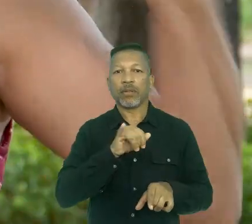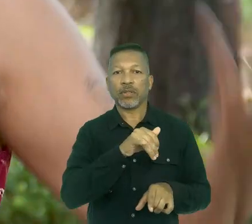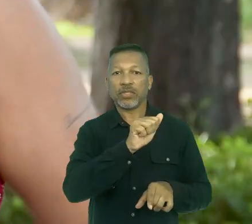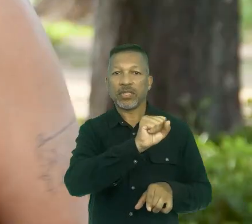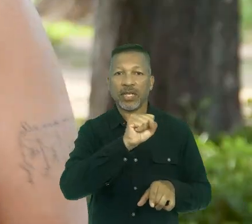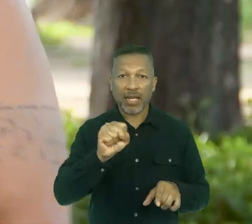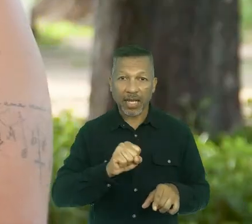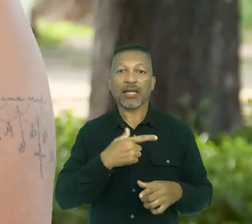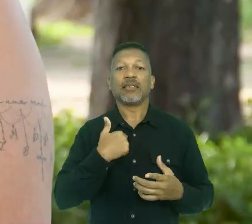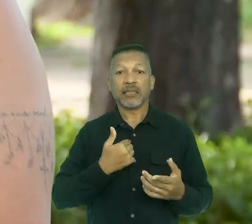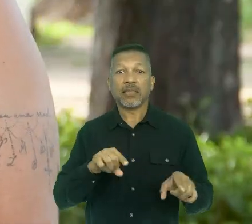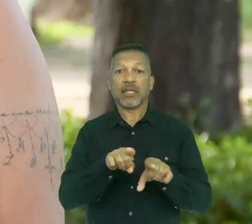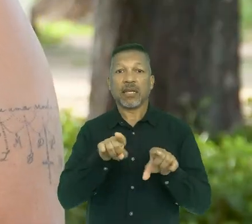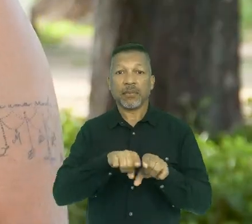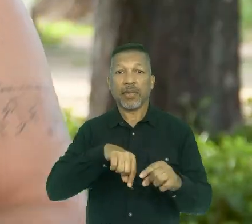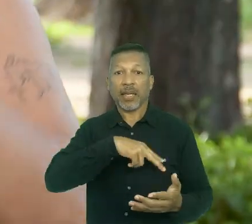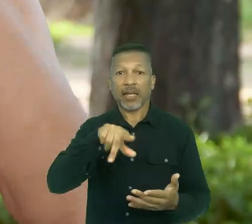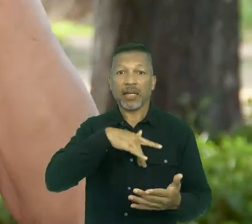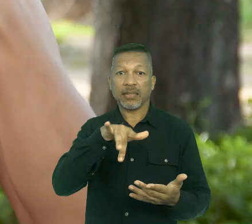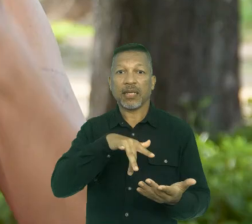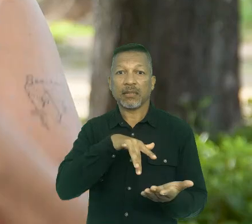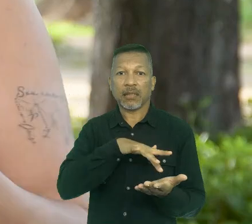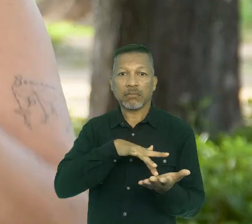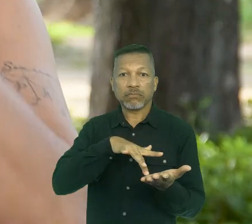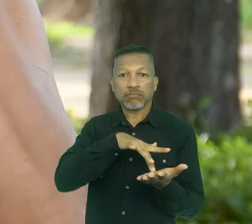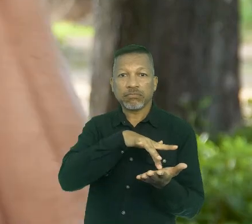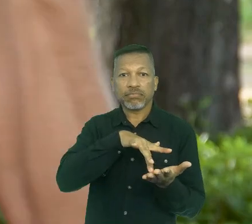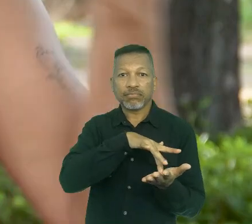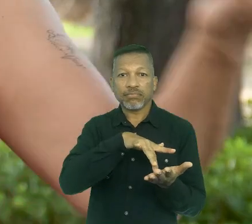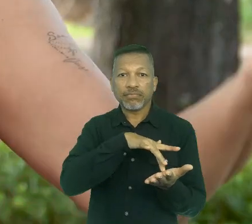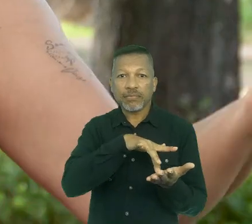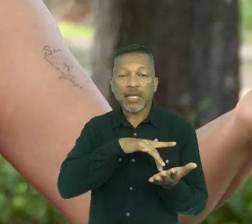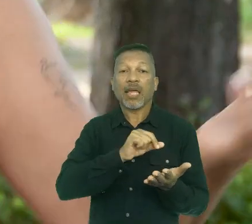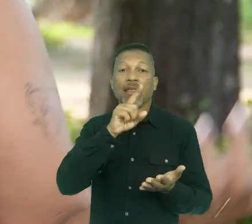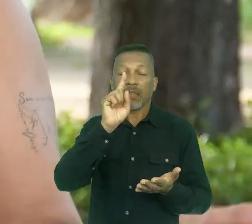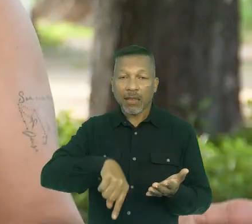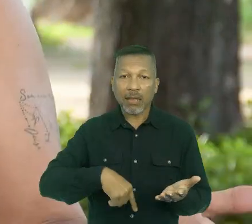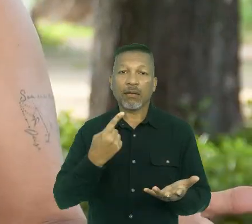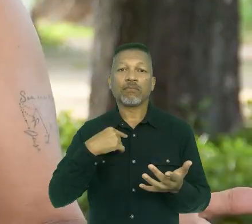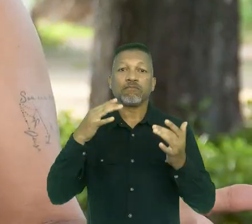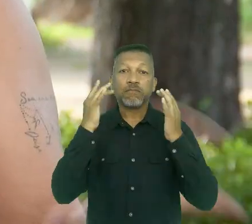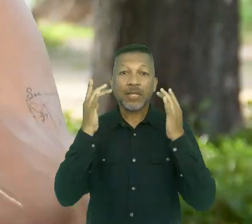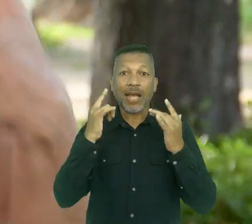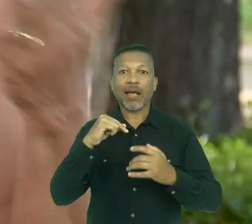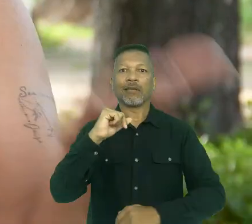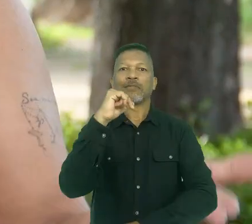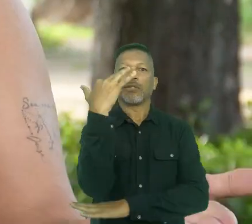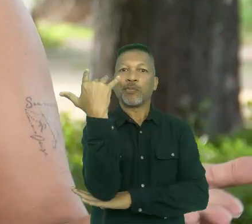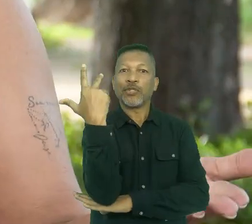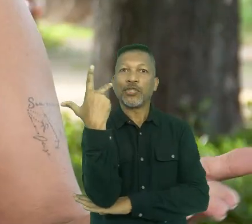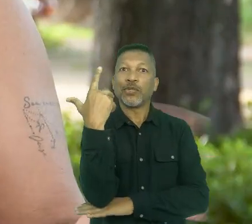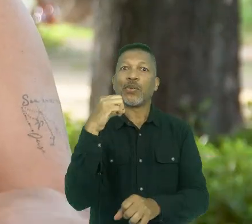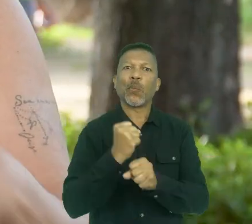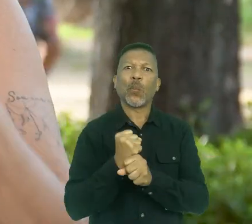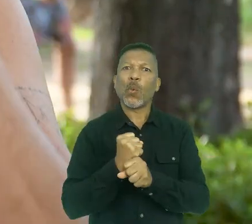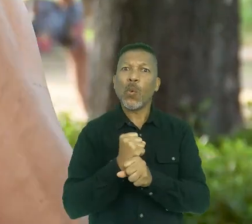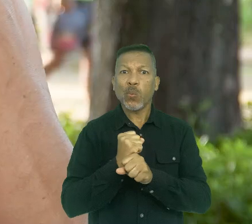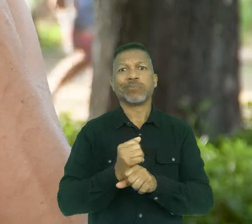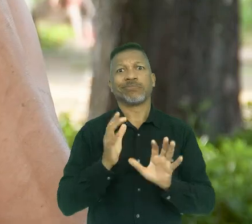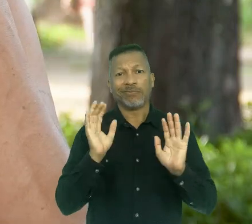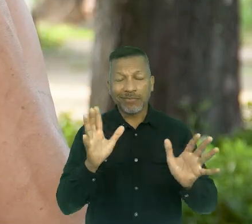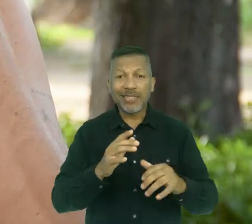dança cigana, que eu faço parte também. Tem o teatro, desde quando tem teatro em Ipatinga, gente? São muitos anos,